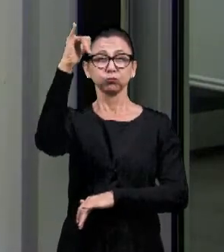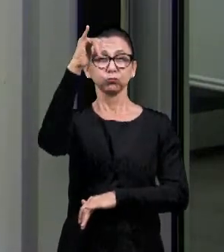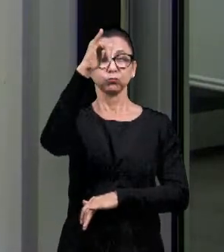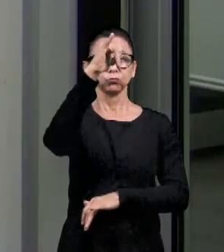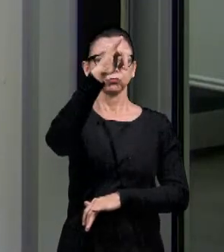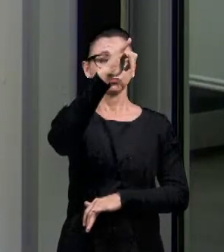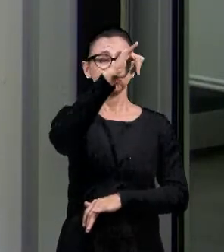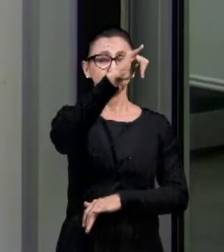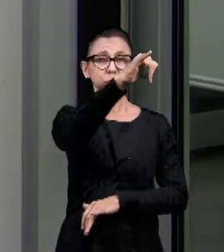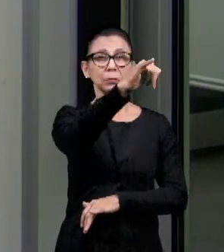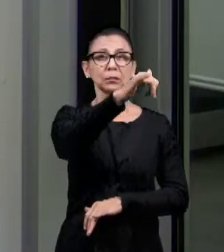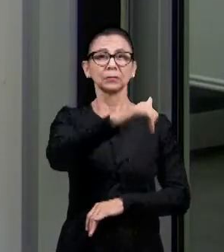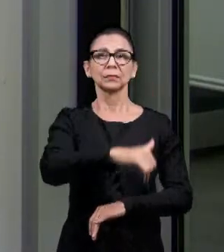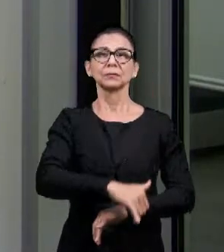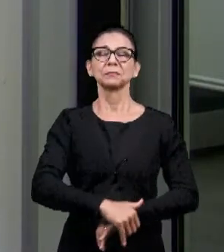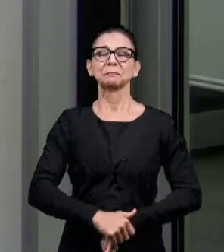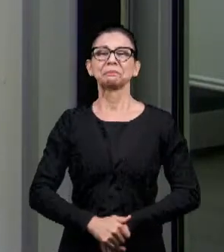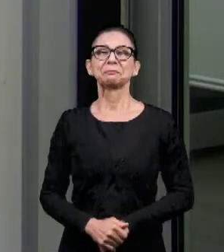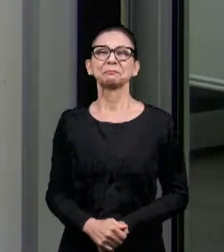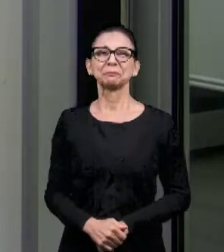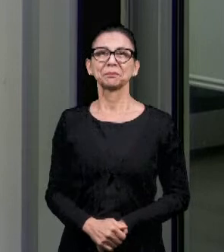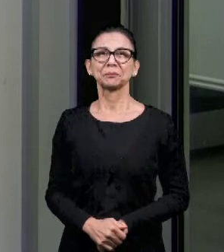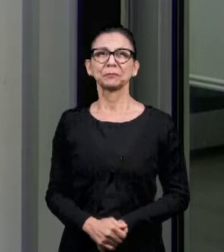Entendeu? Então,